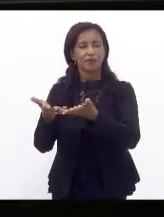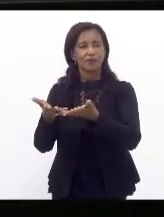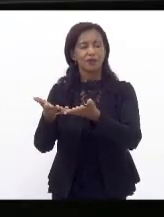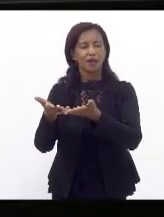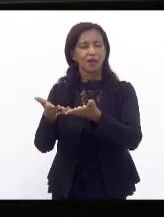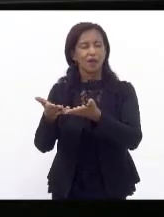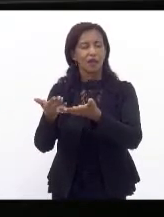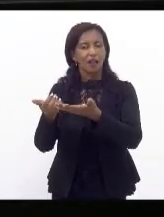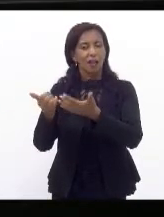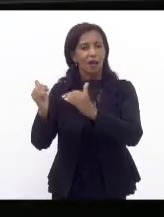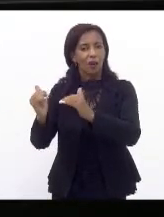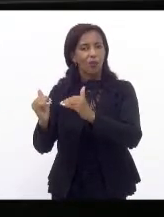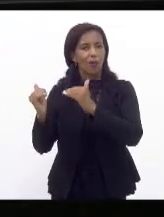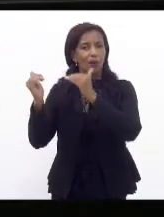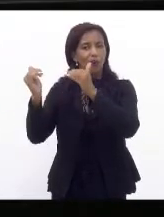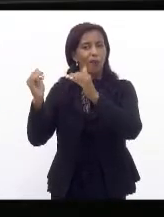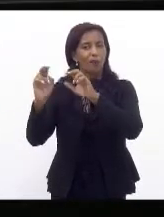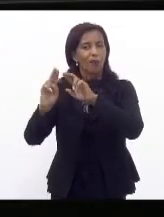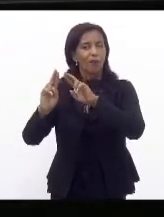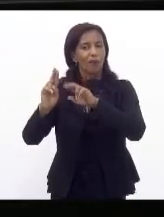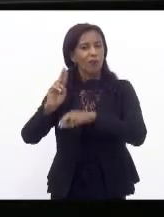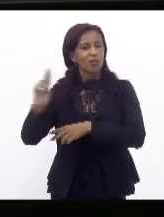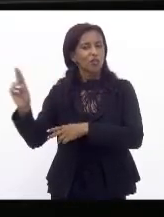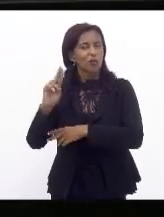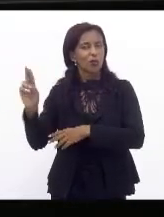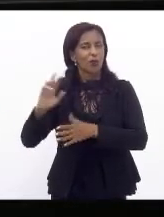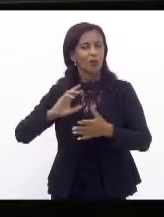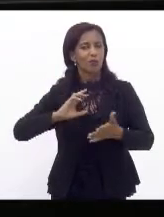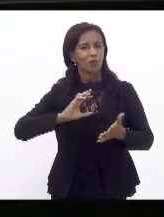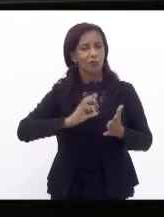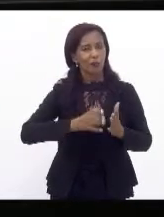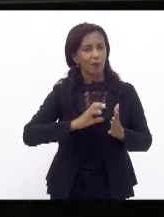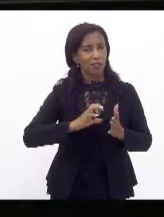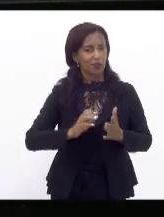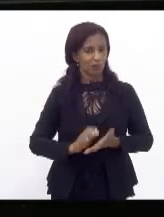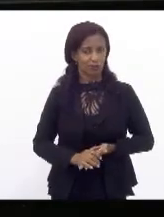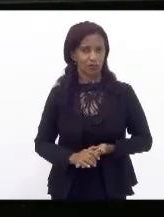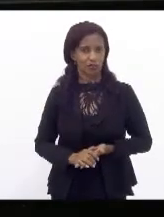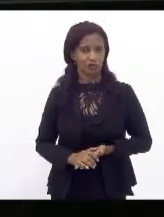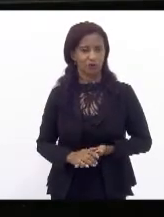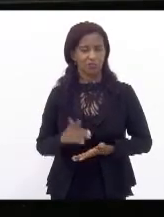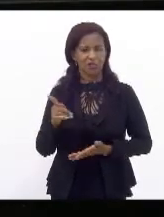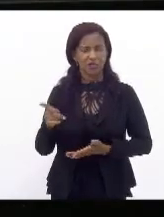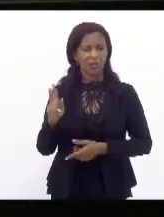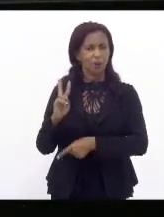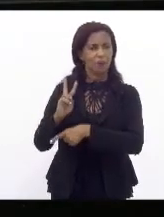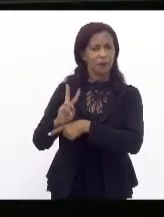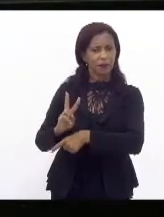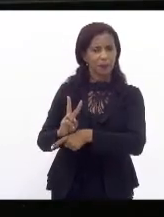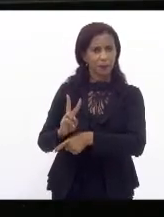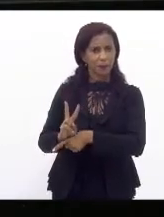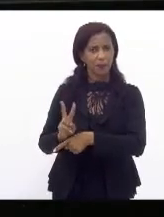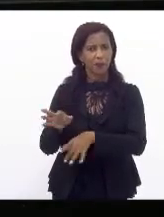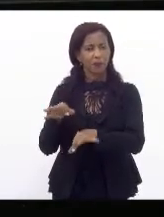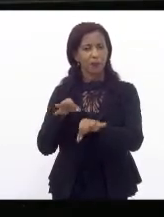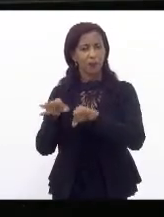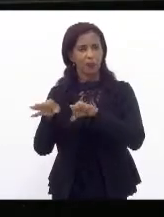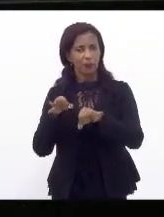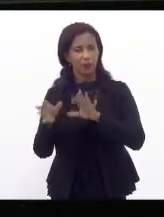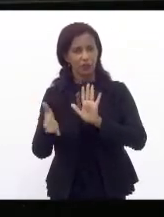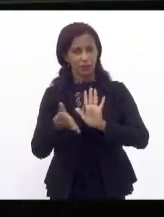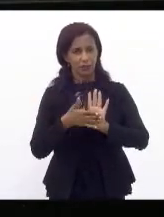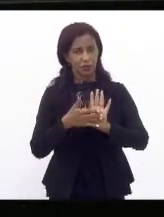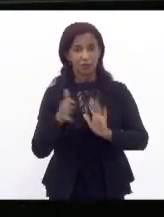grande nome do Partido Comunista do Brasil. Um nome que defendeu o projeto